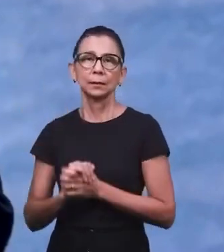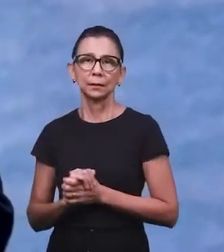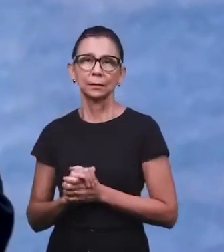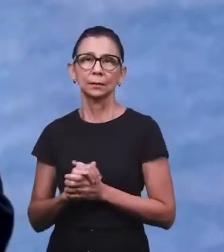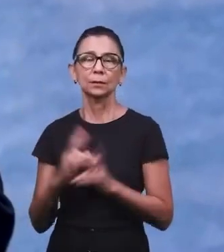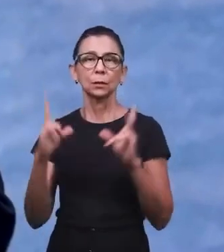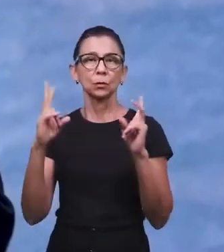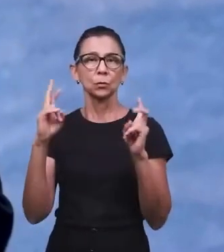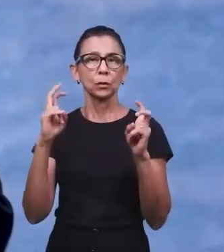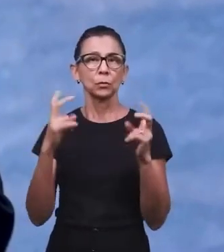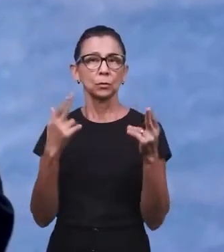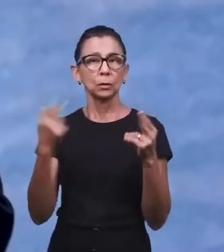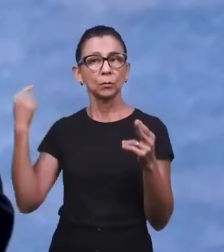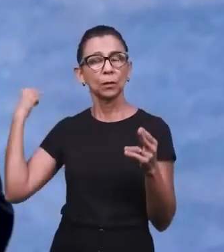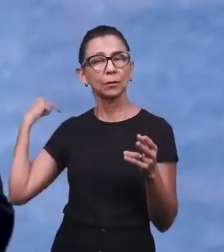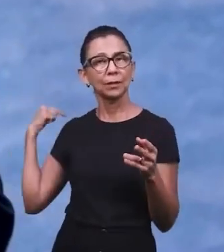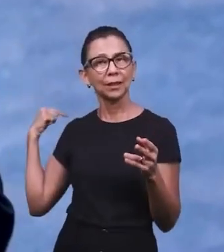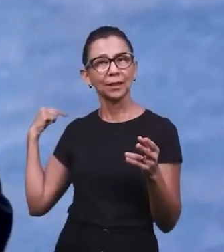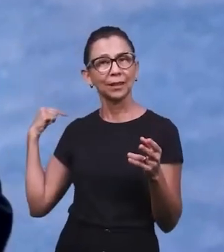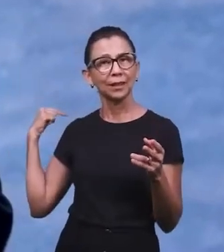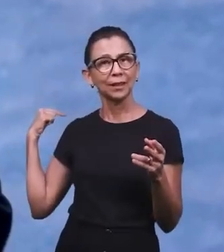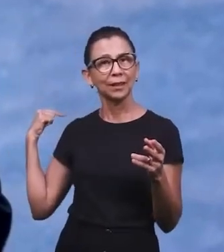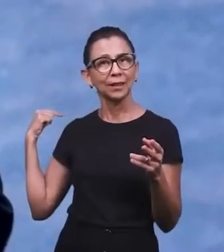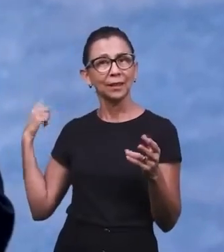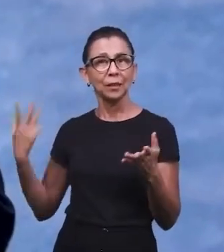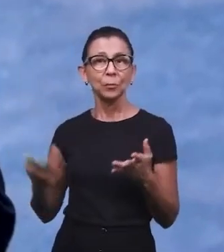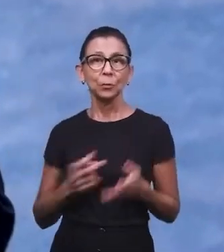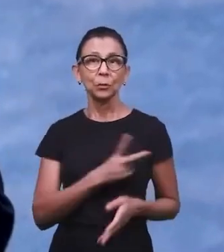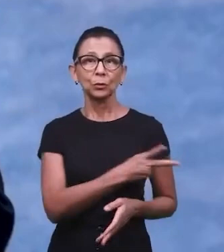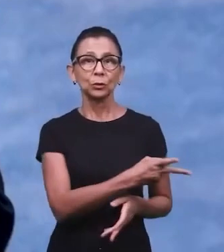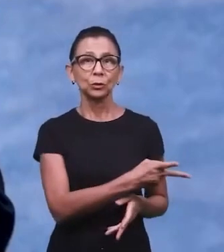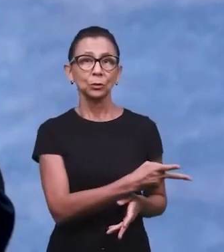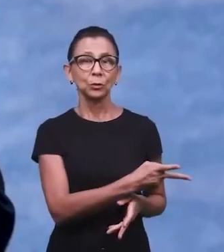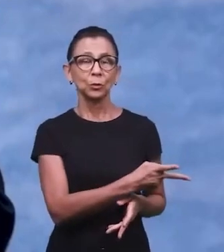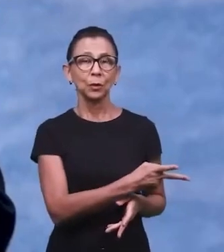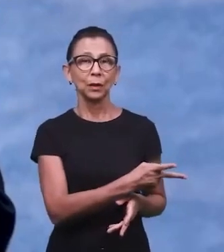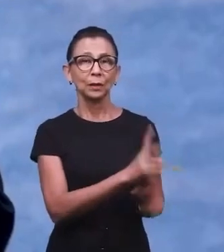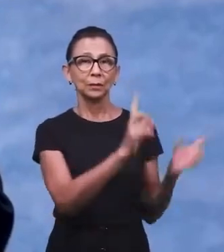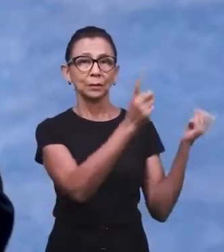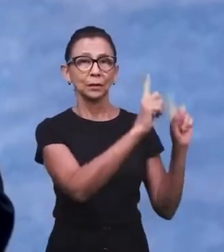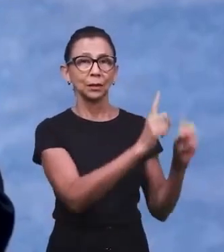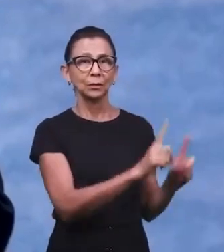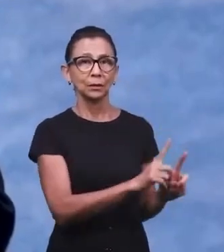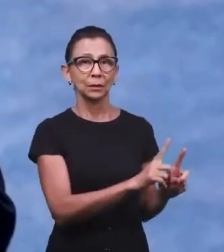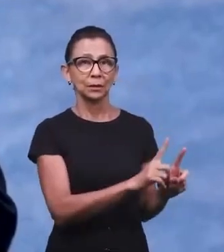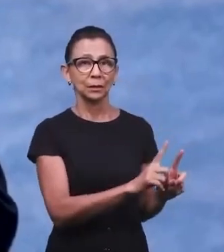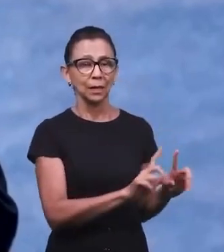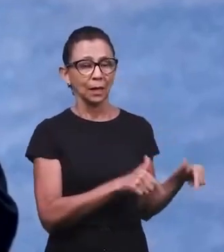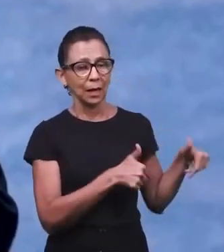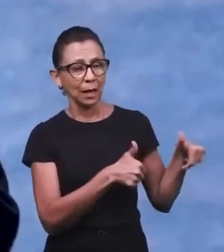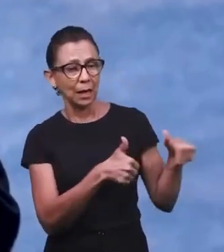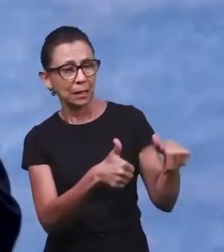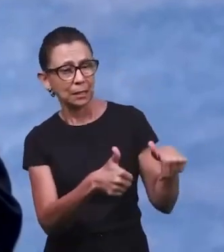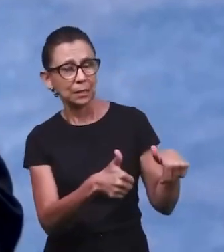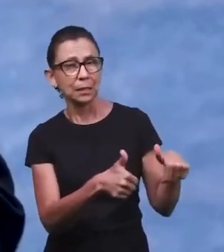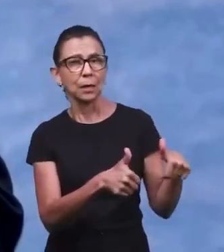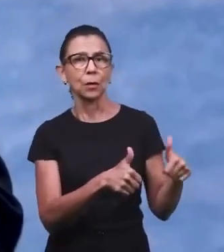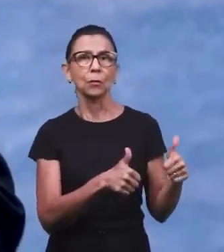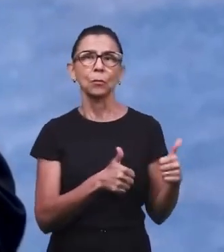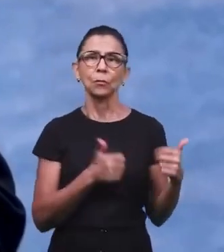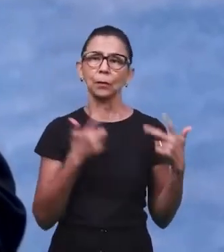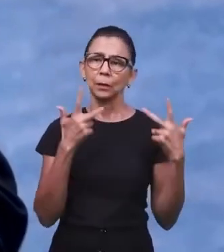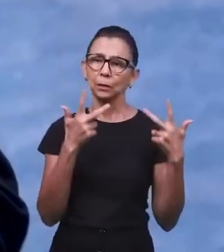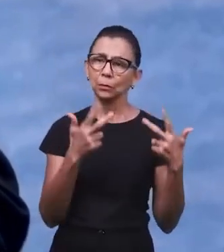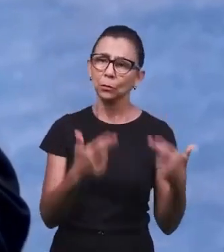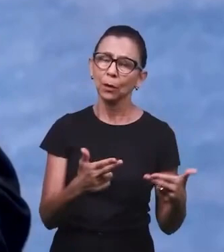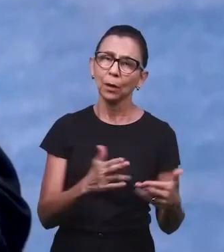a ação do deus desse século é a mesma dos dias do apóstolo Paulo do Século XX e de lá do